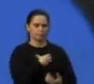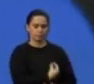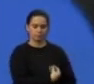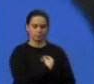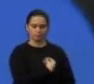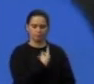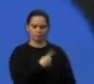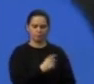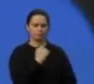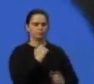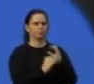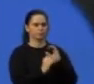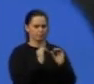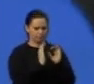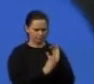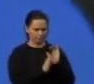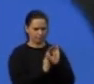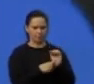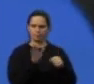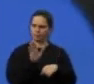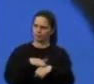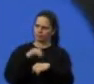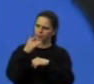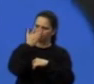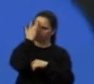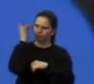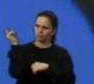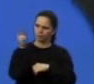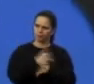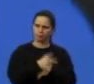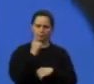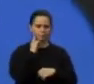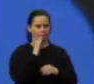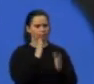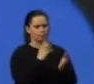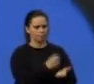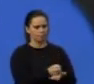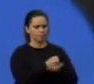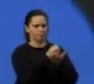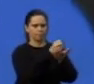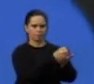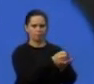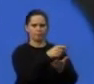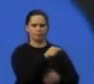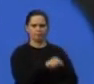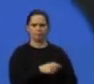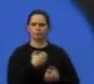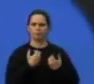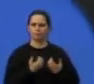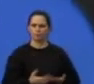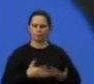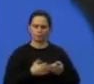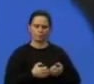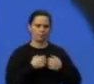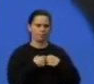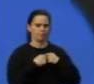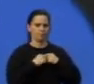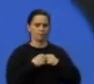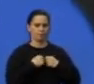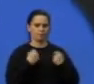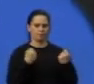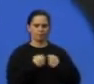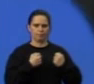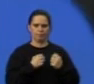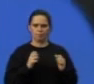e comunicar que já chamou socorro médico, o que vai tranquilizá-la. Afrouxar as roupas. Todos esses cuidados